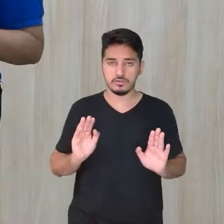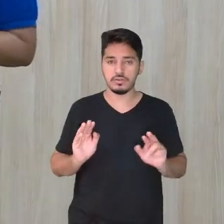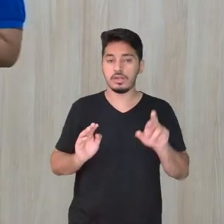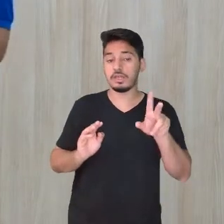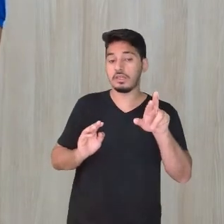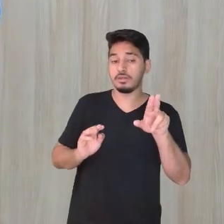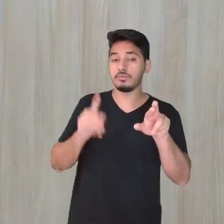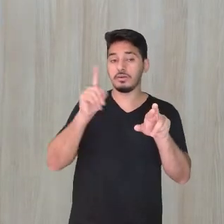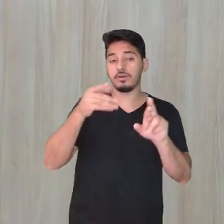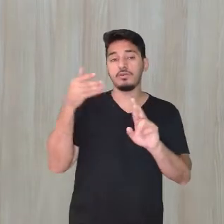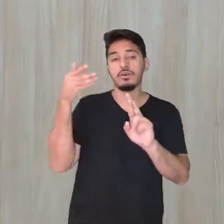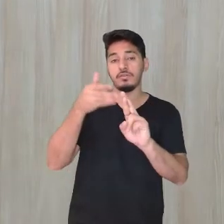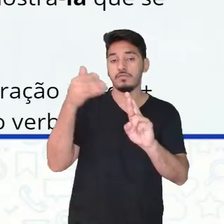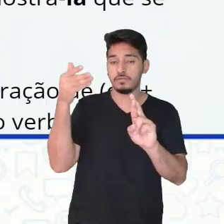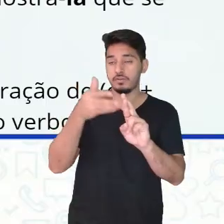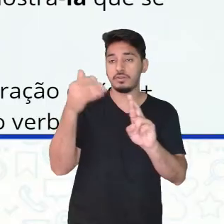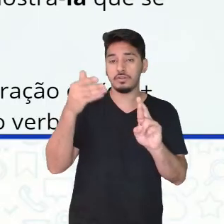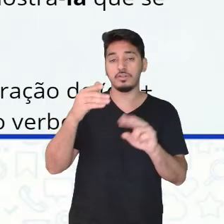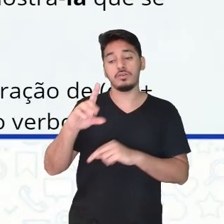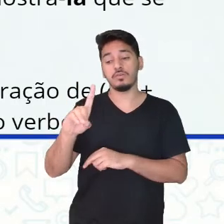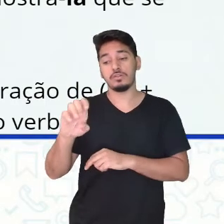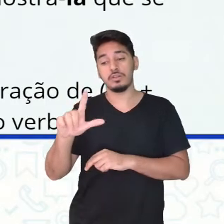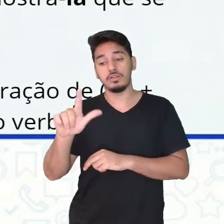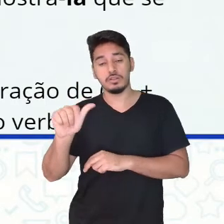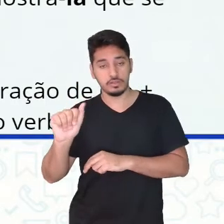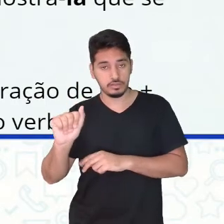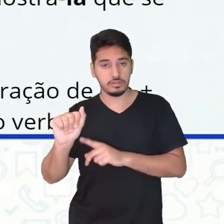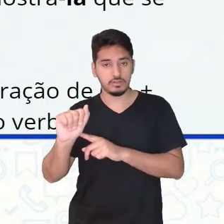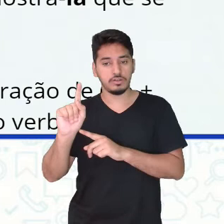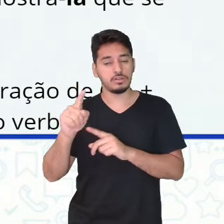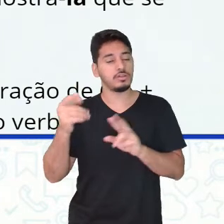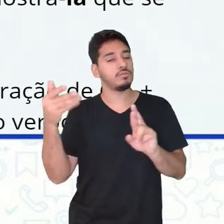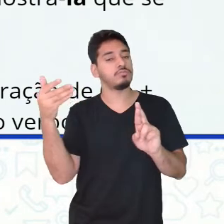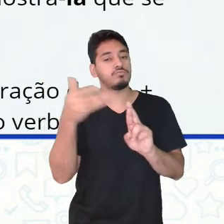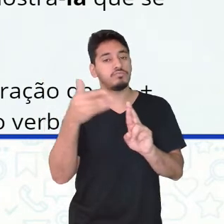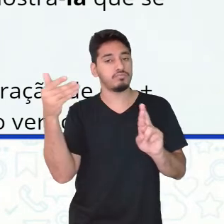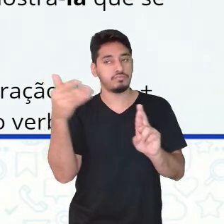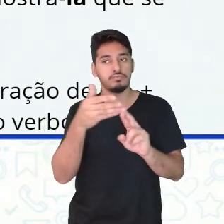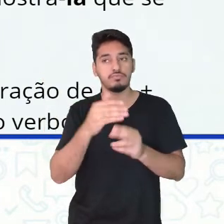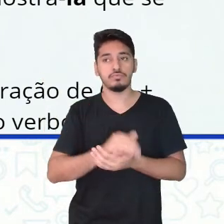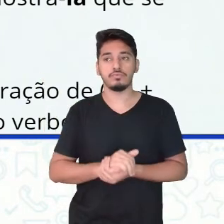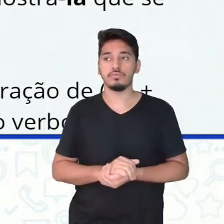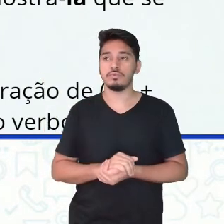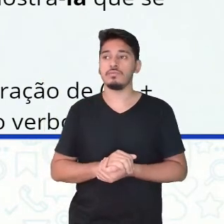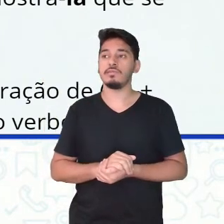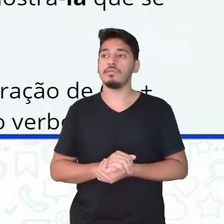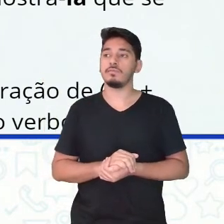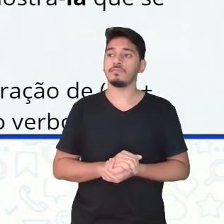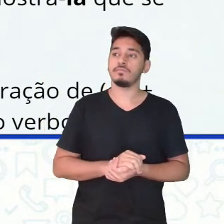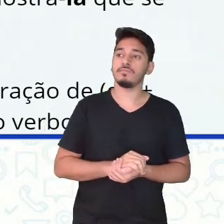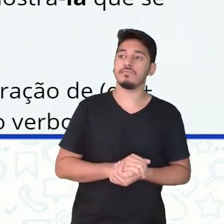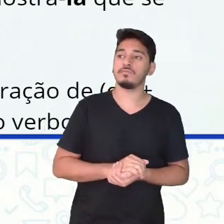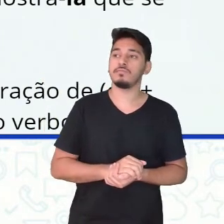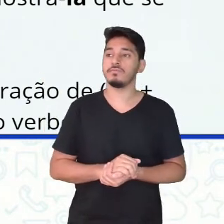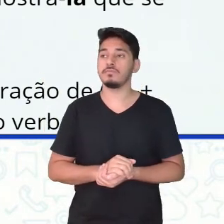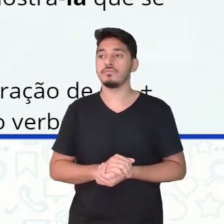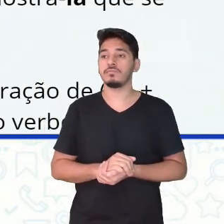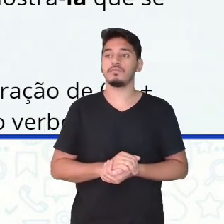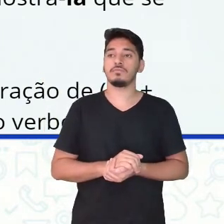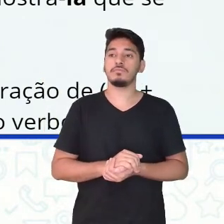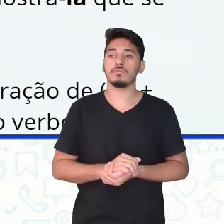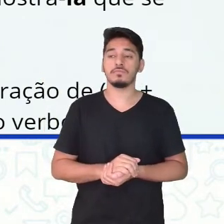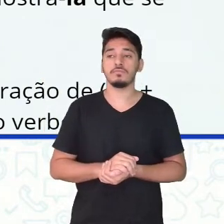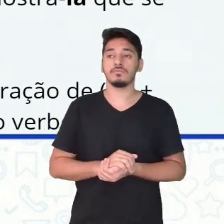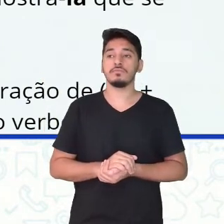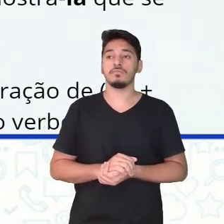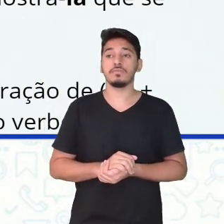o referente. Eu tenho dela, que é um elemento de composição, contração de di, que é uma preposição, mais o ela, que é o pronome. E